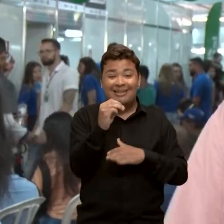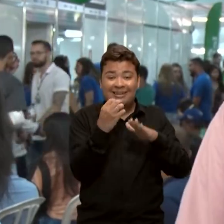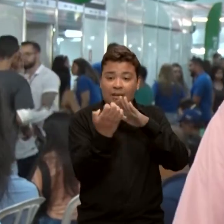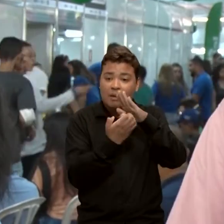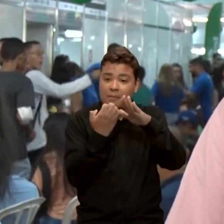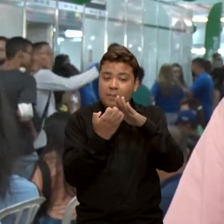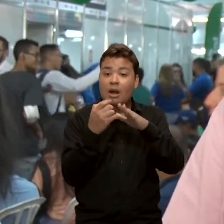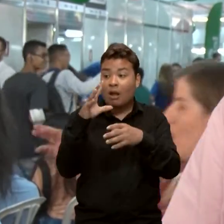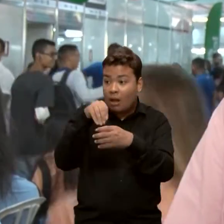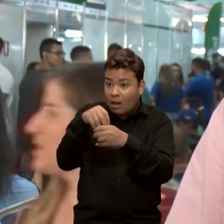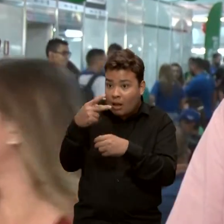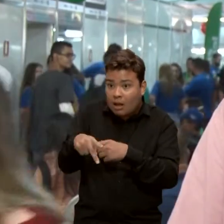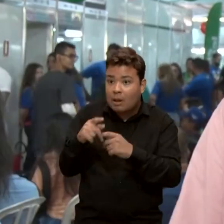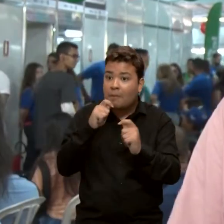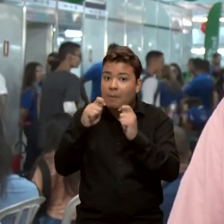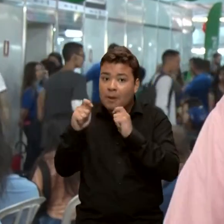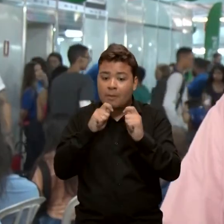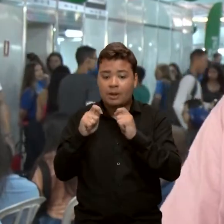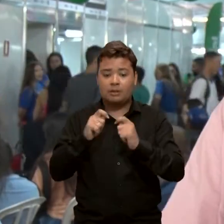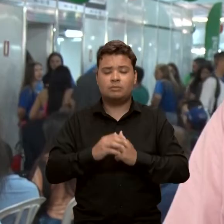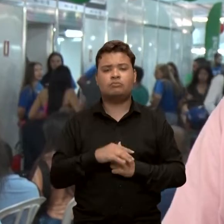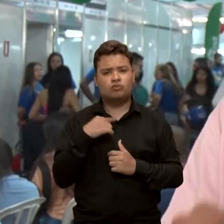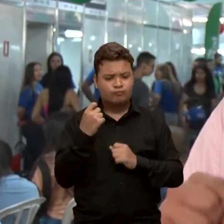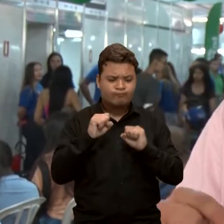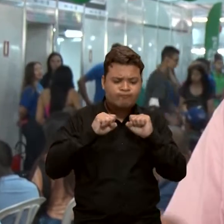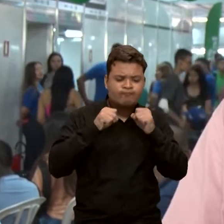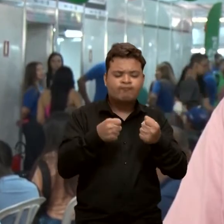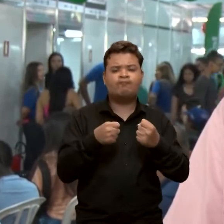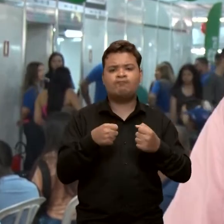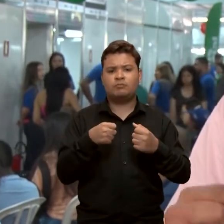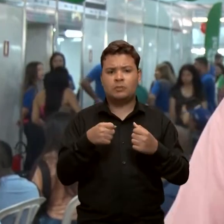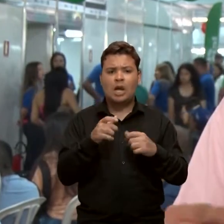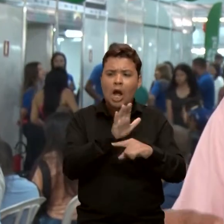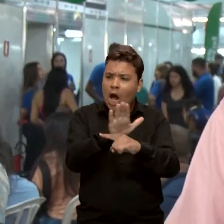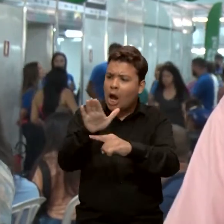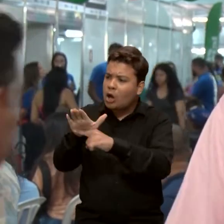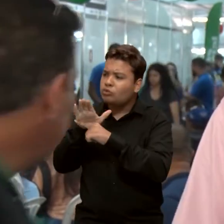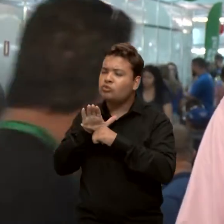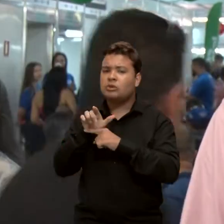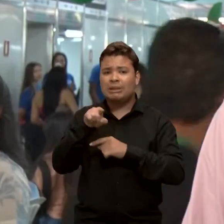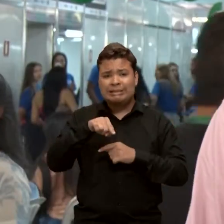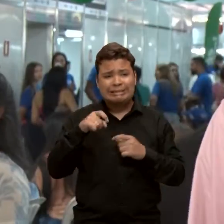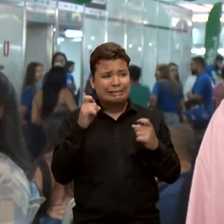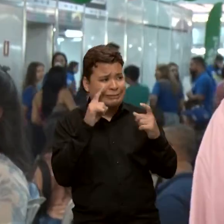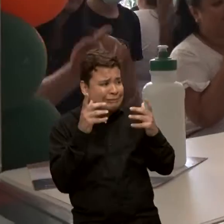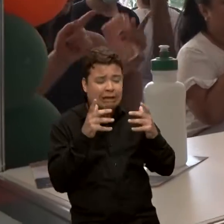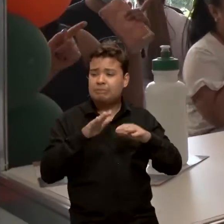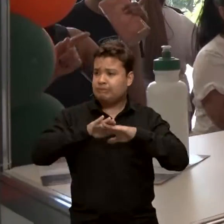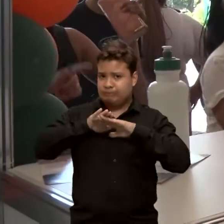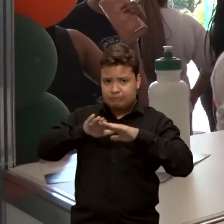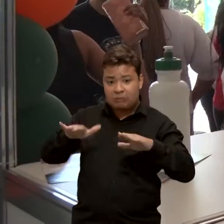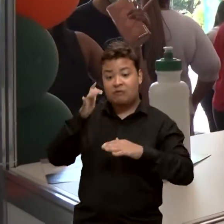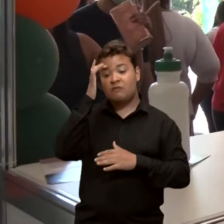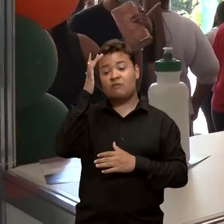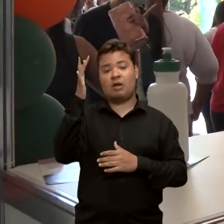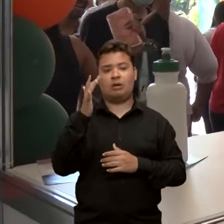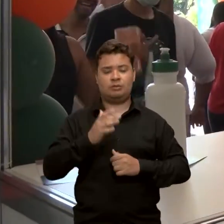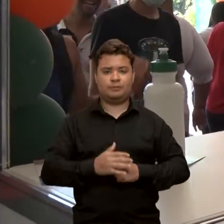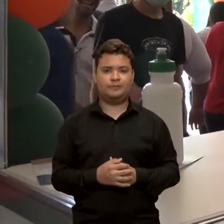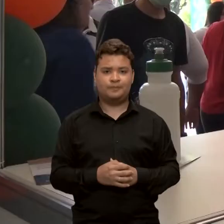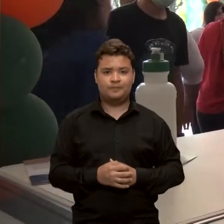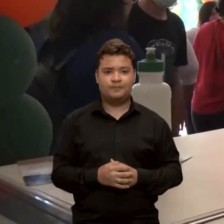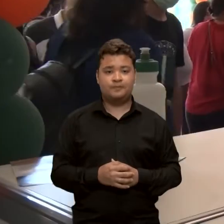tentou não tampar o sol com a peneira, né, e acabar com toda a dificuldade que faz o trabalhador não preencher essa vaga. Durante a ação,